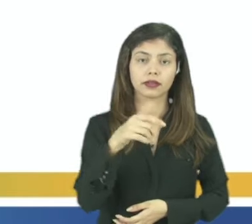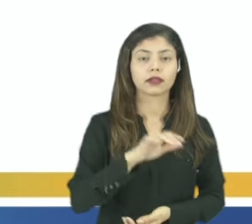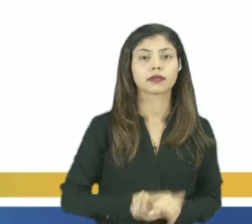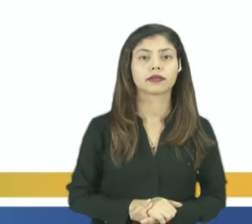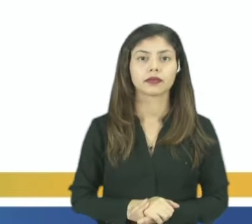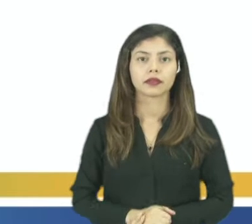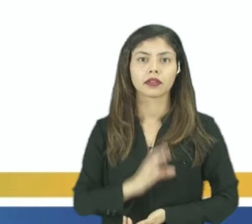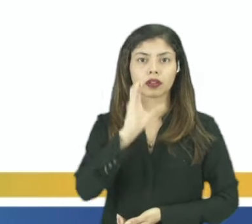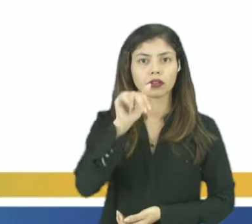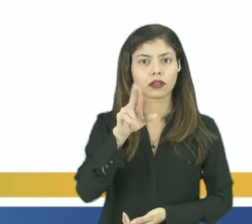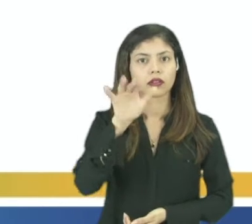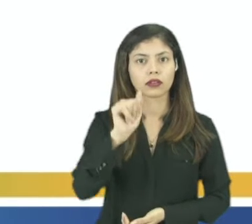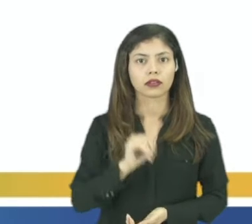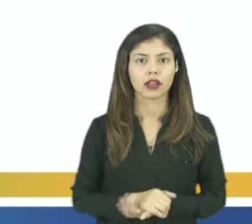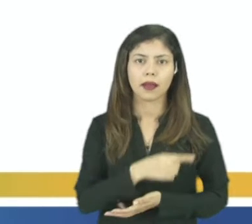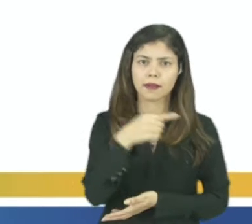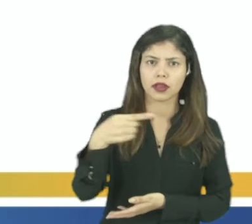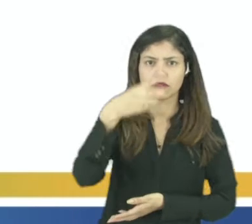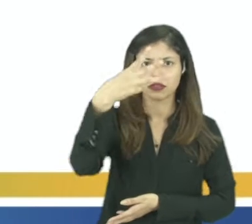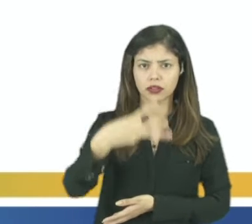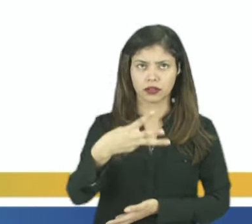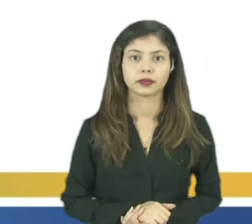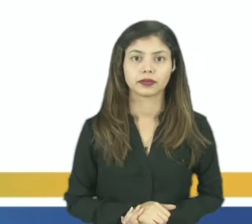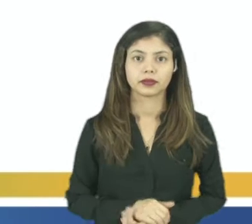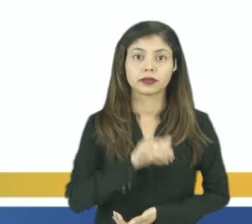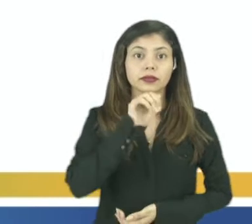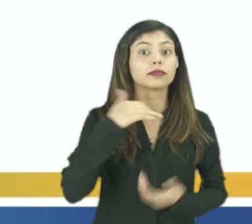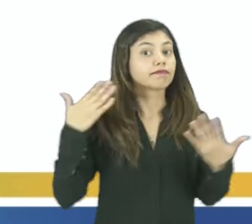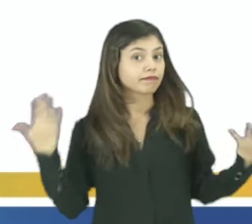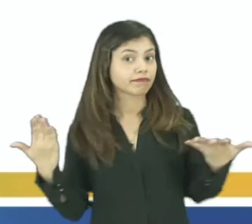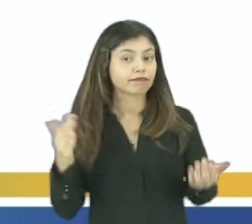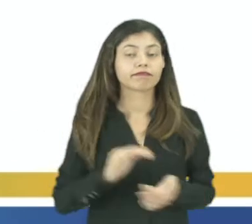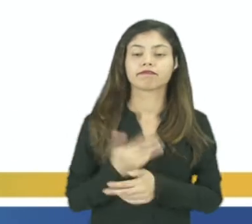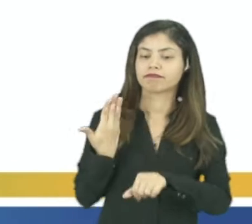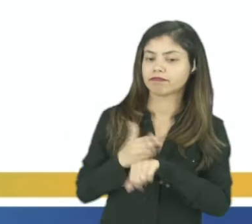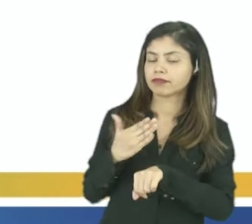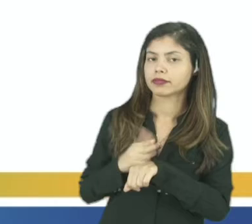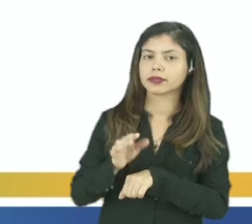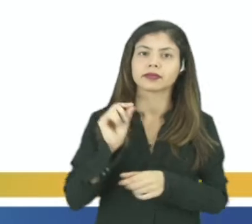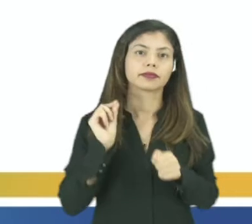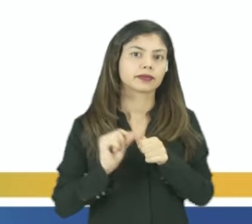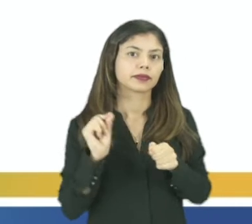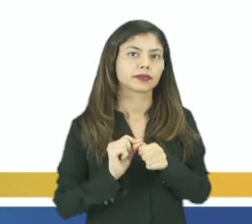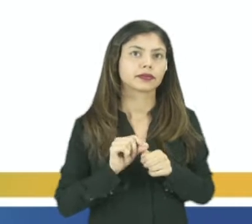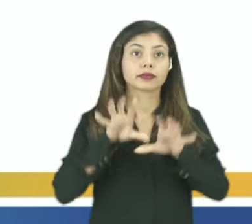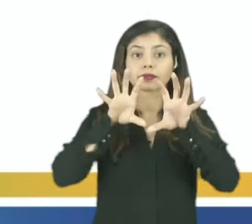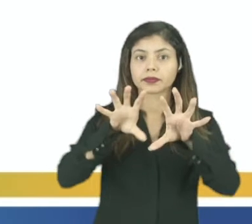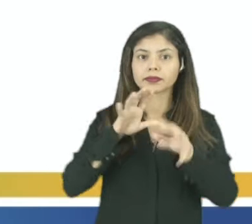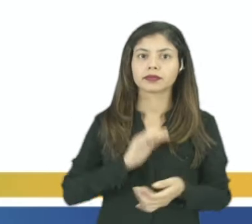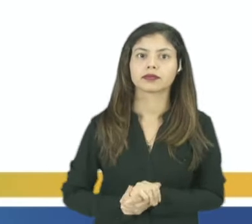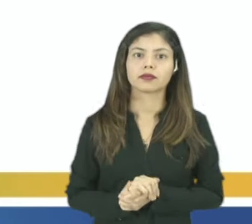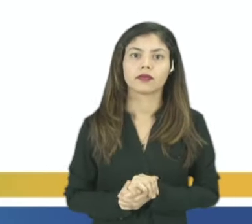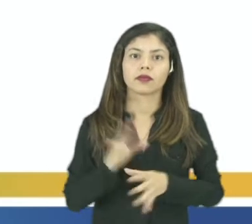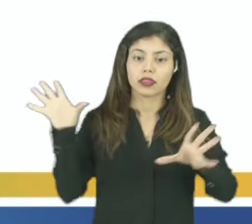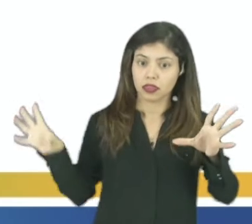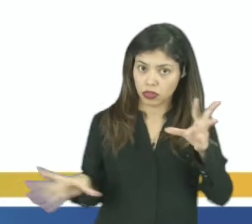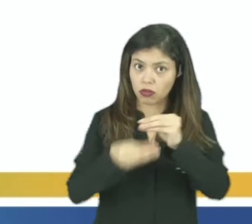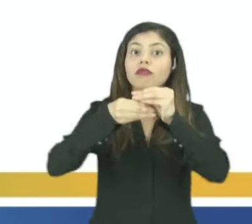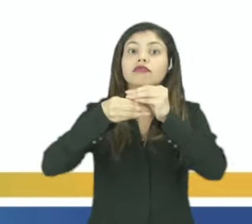por menos 3. Tudo bem? Então, gente, na prática nós vamos fazer a seguinte coisa.